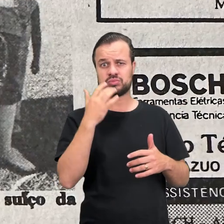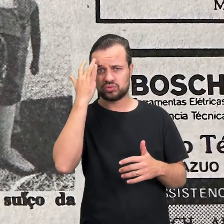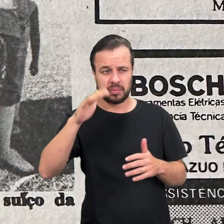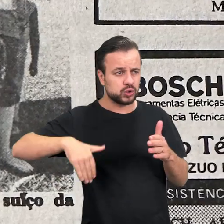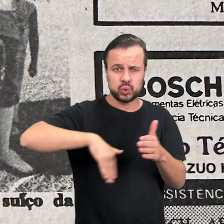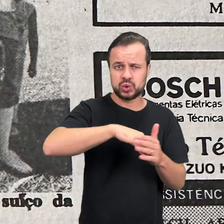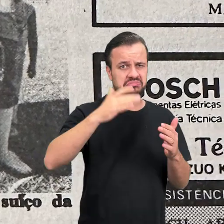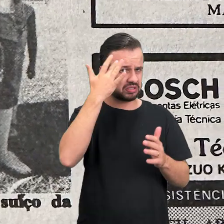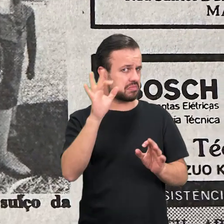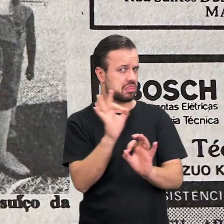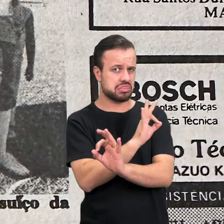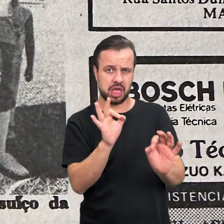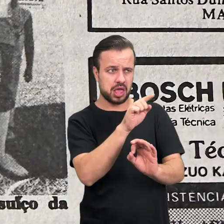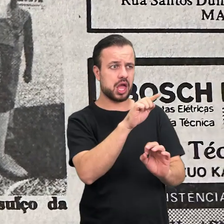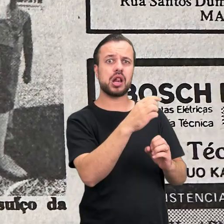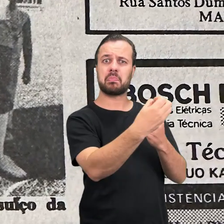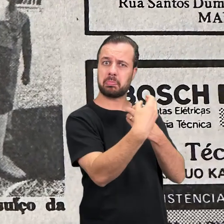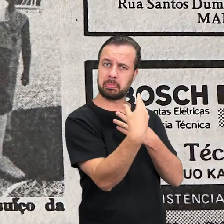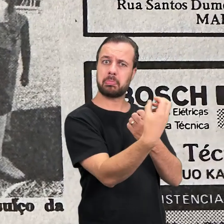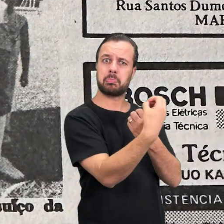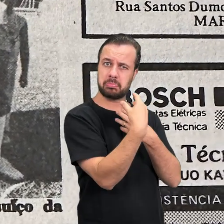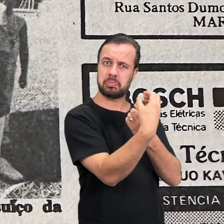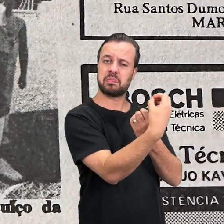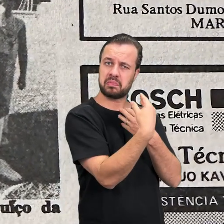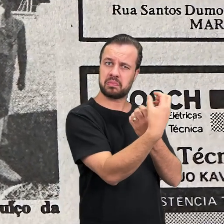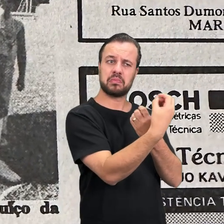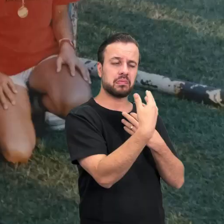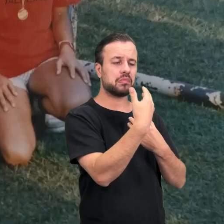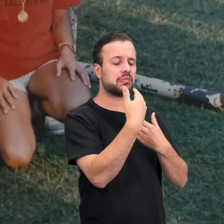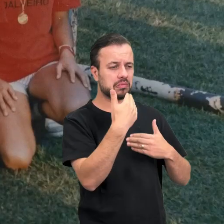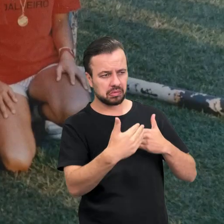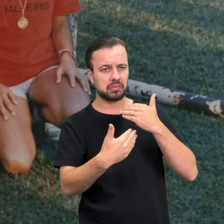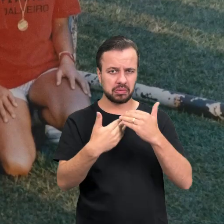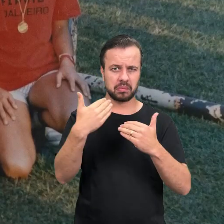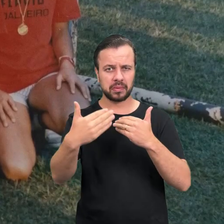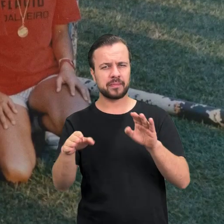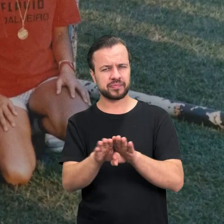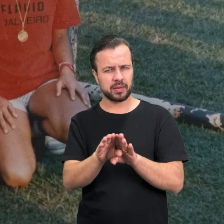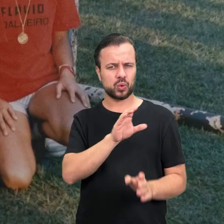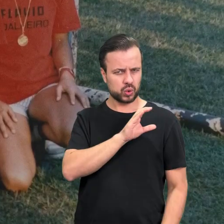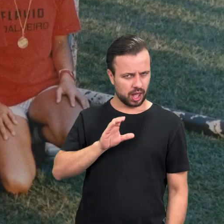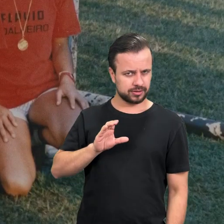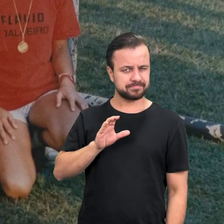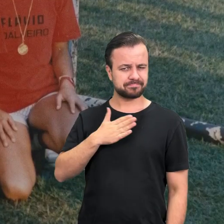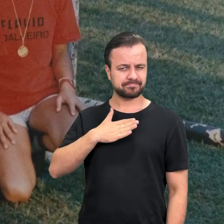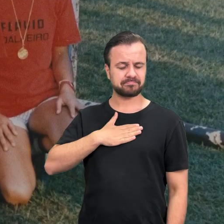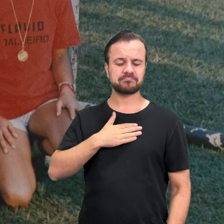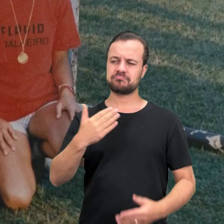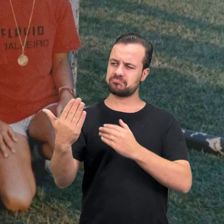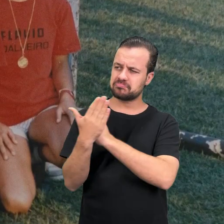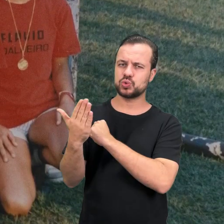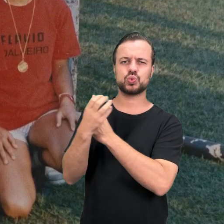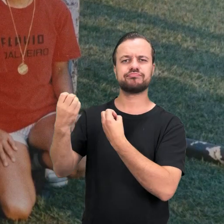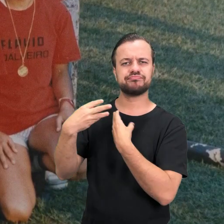nada. Foi o seu Caouro que foi ensinando. Daí entrou meu cunhado para ajudar também. Daí a